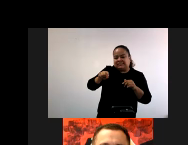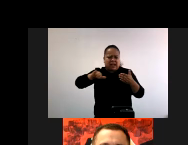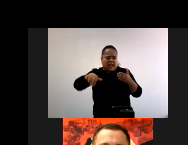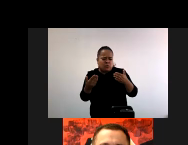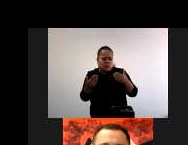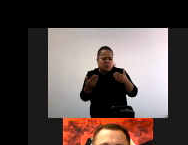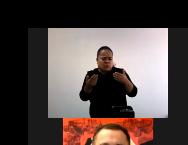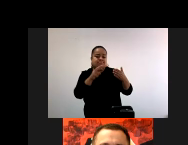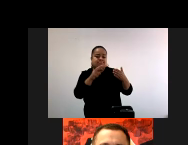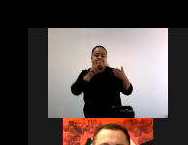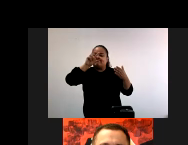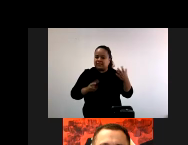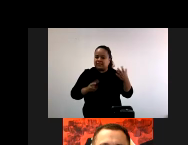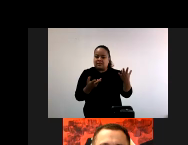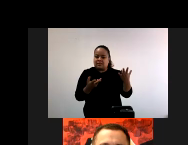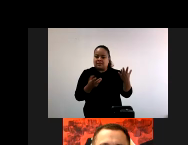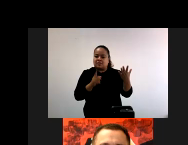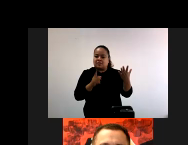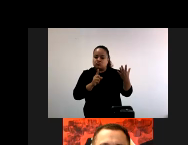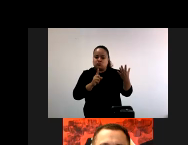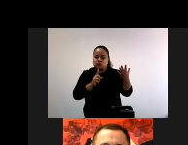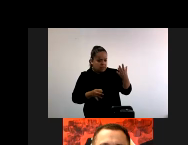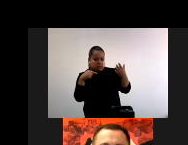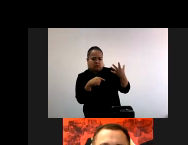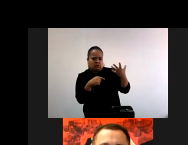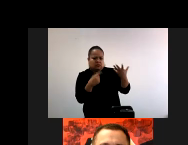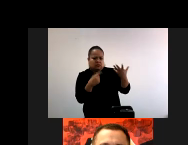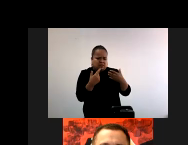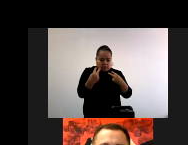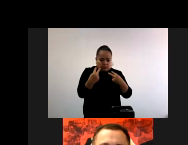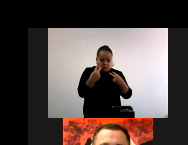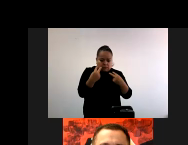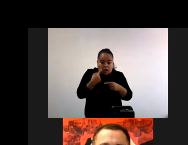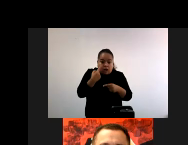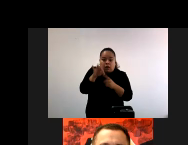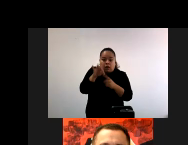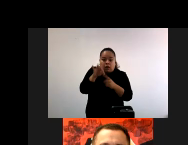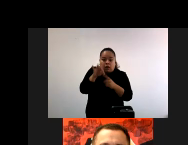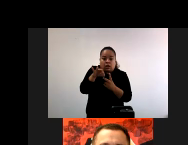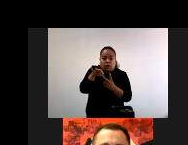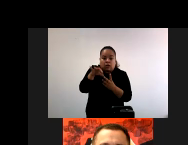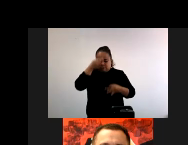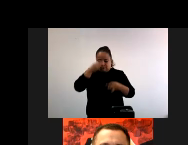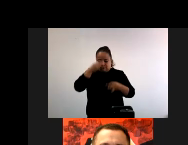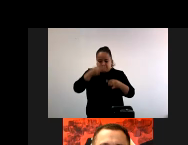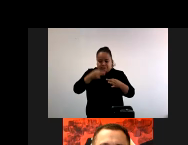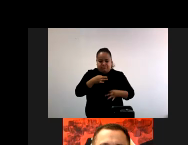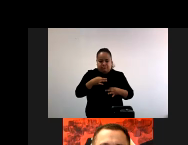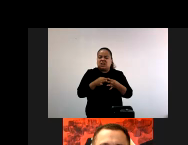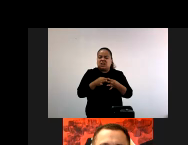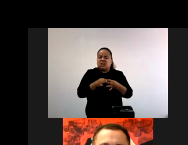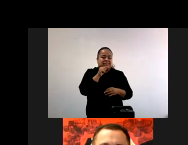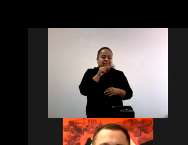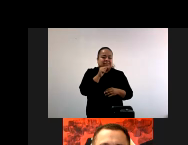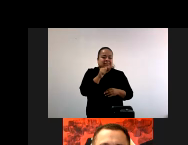informação sobre as provas de detecção da varíola símica, que é importante que não caiam em erros,